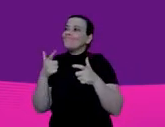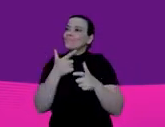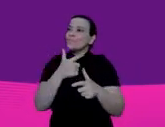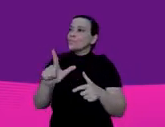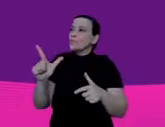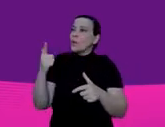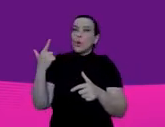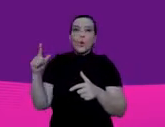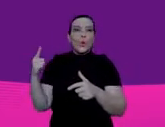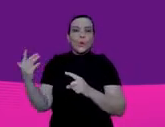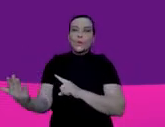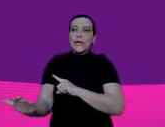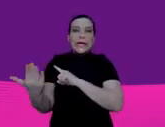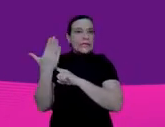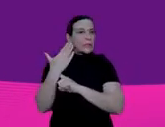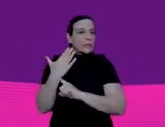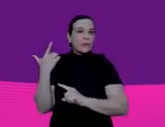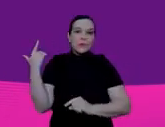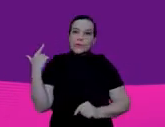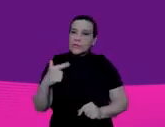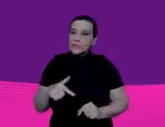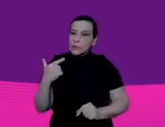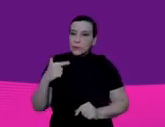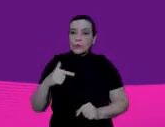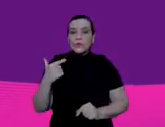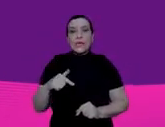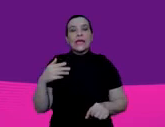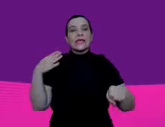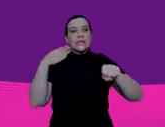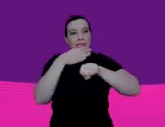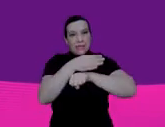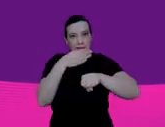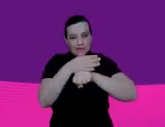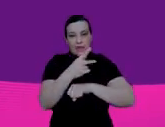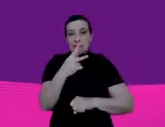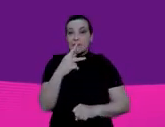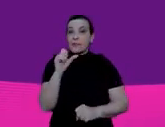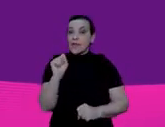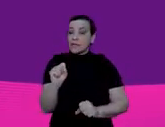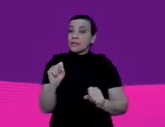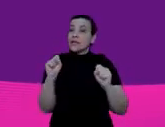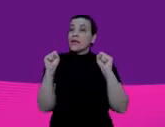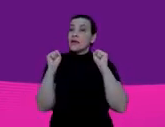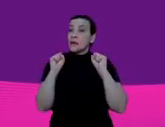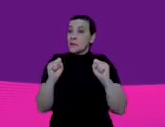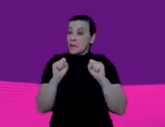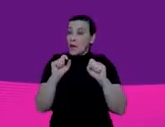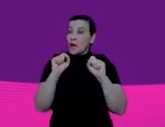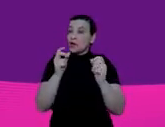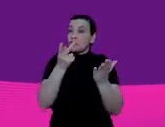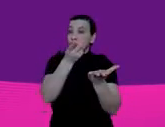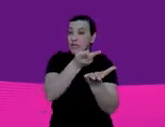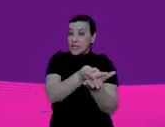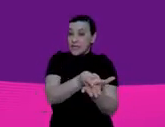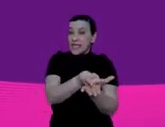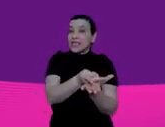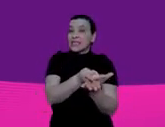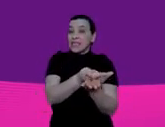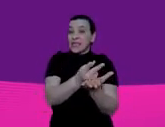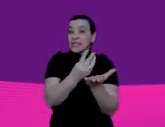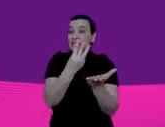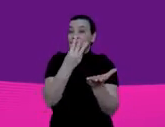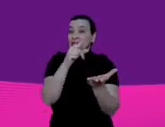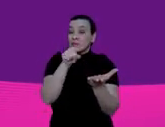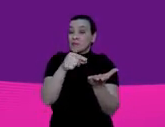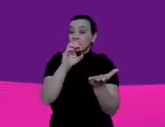outro ponto da linha de cuidado, ele tem uma chance de ser internado com um odds ratio de 3,06.